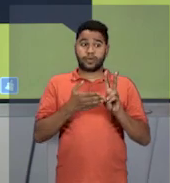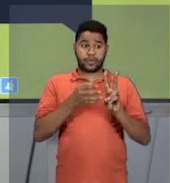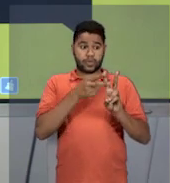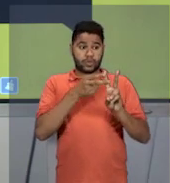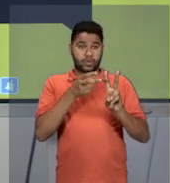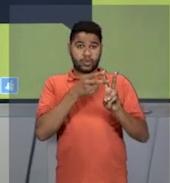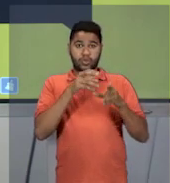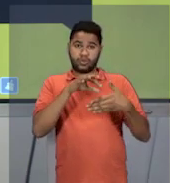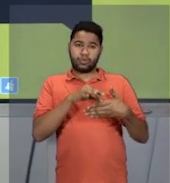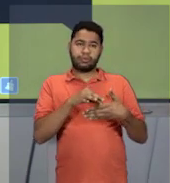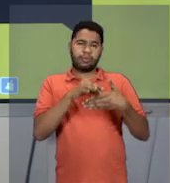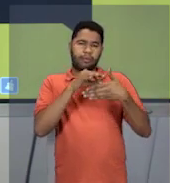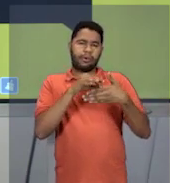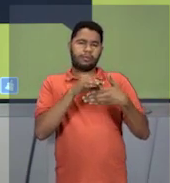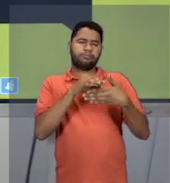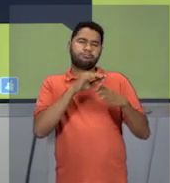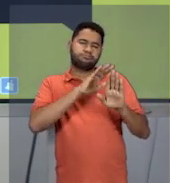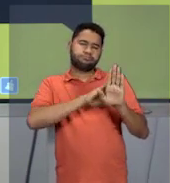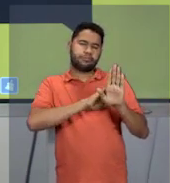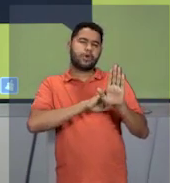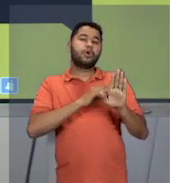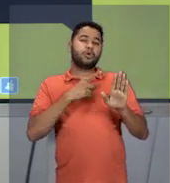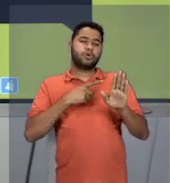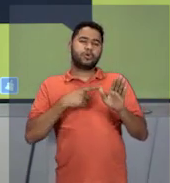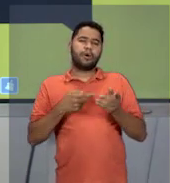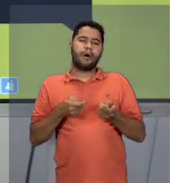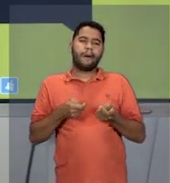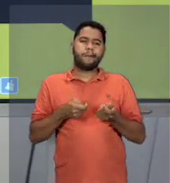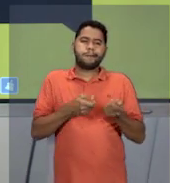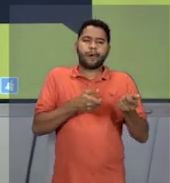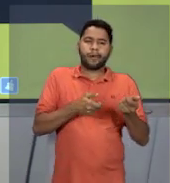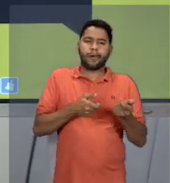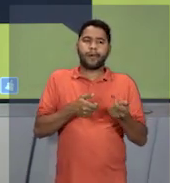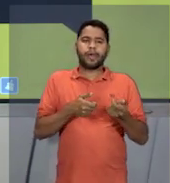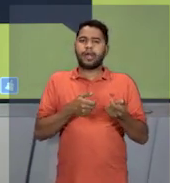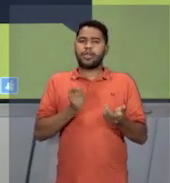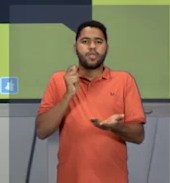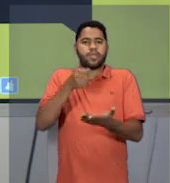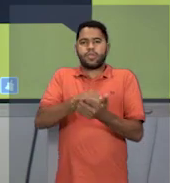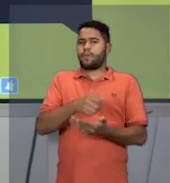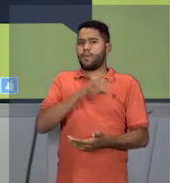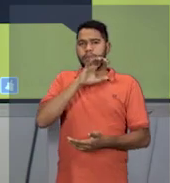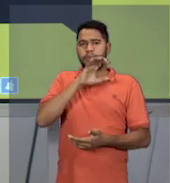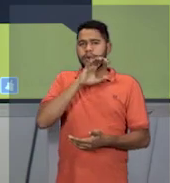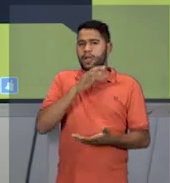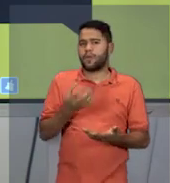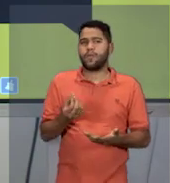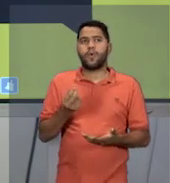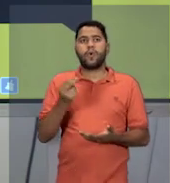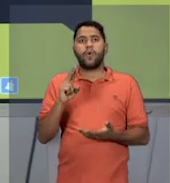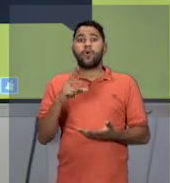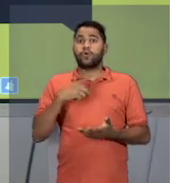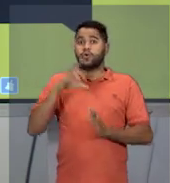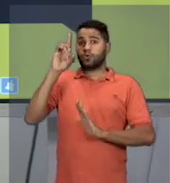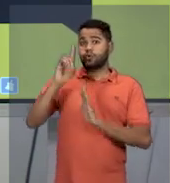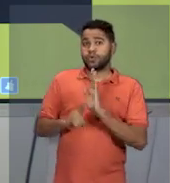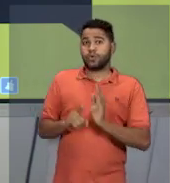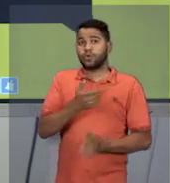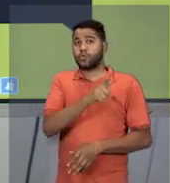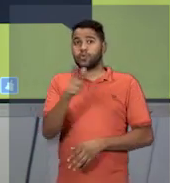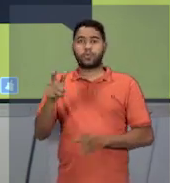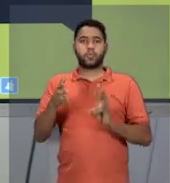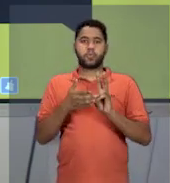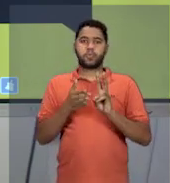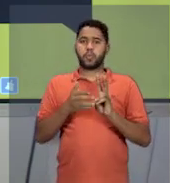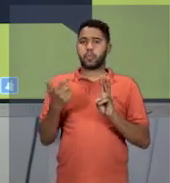lideravam, né, eles tinham alguns benefícios, né, não pagavam impostos, ou então tinha alguns direitos que os outros indígenas